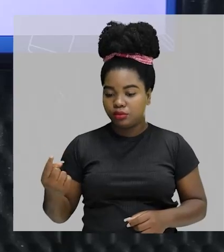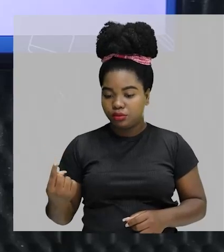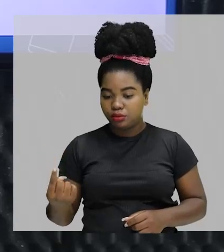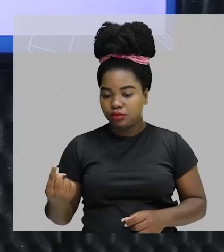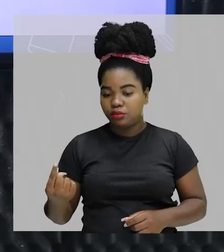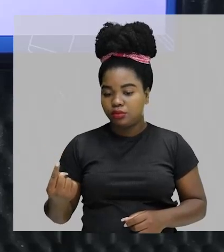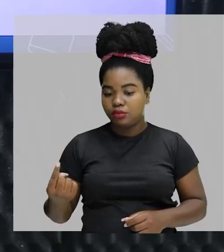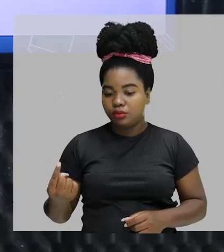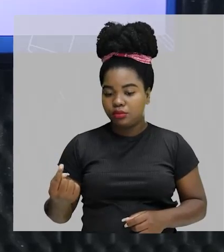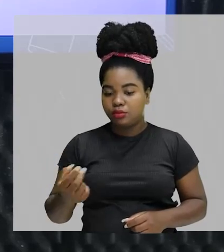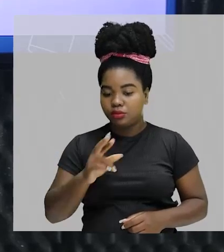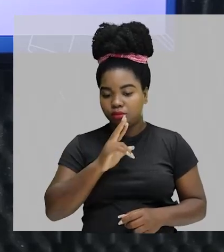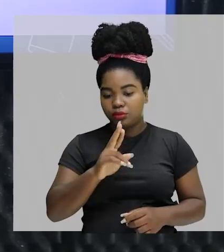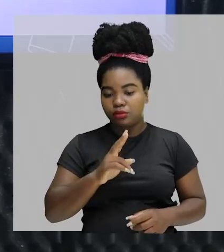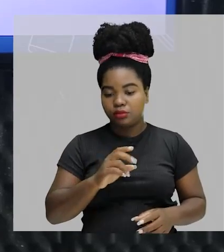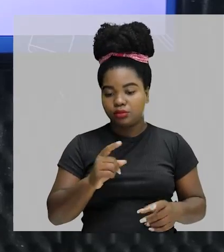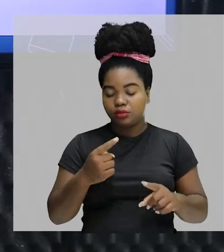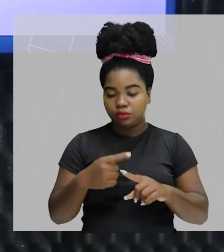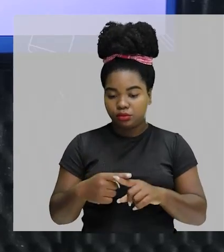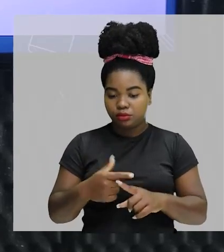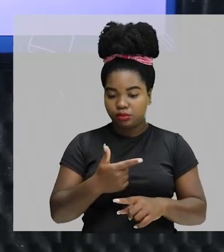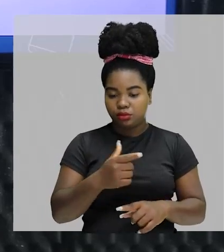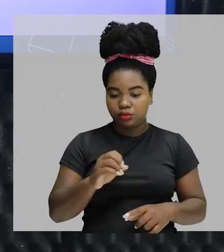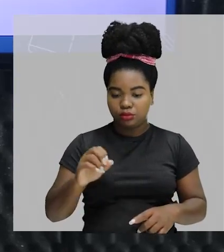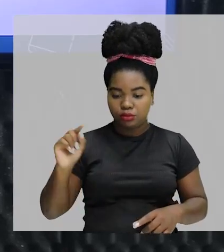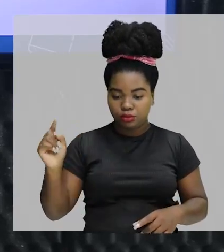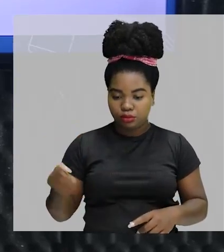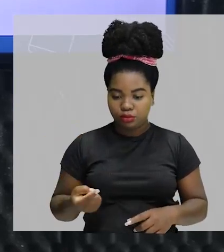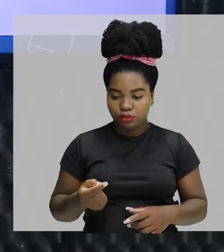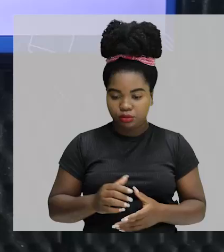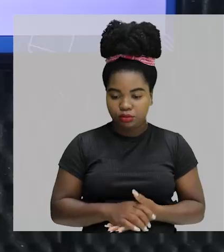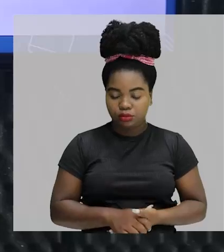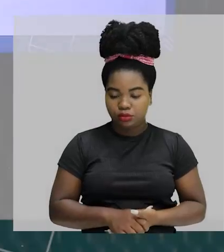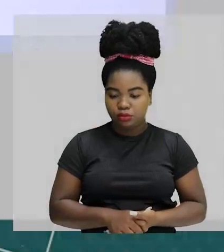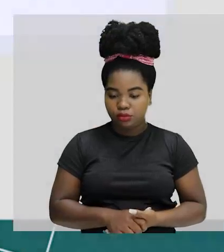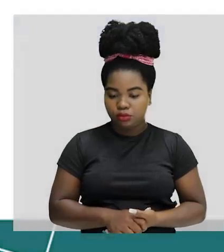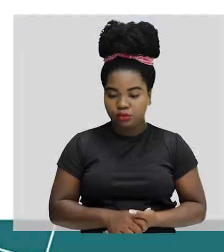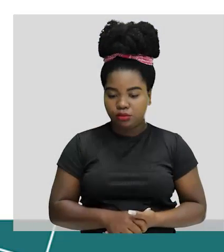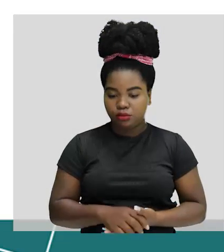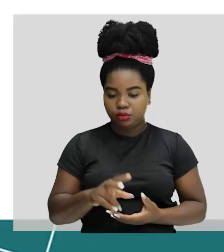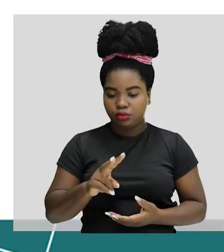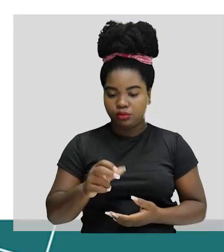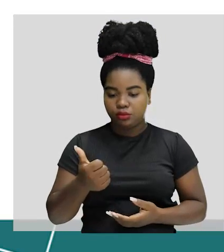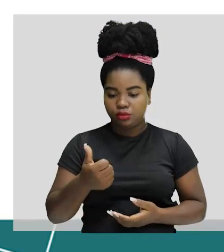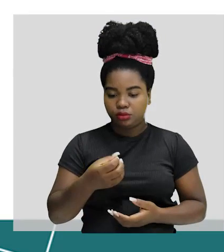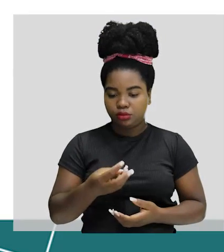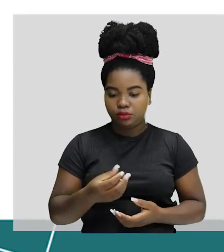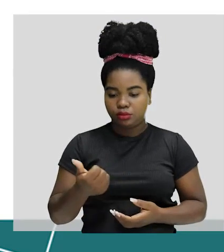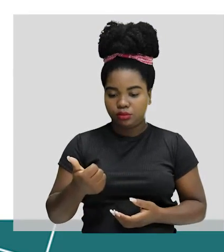0,6561 e o resultado da multiplicação desse número decimal por 20.000 é